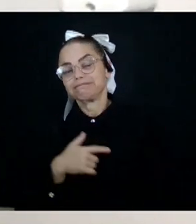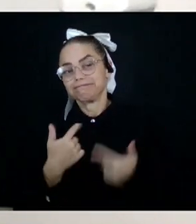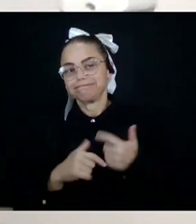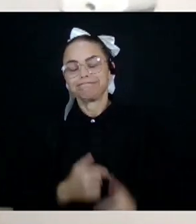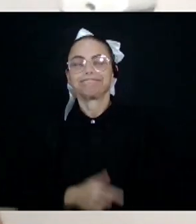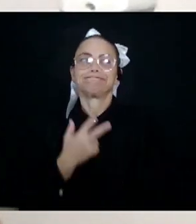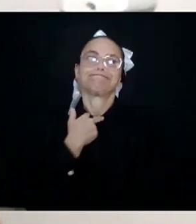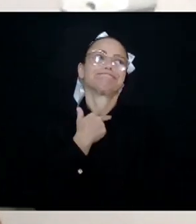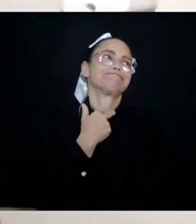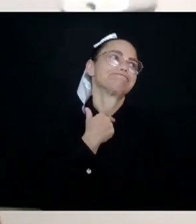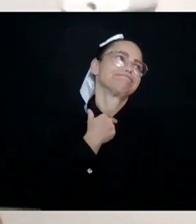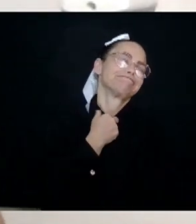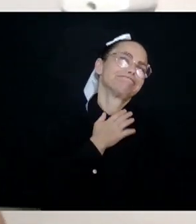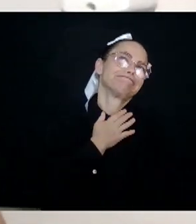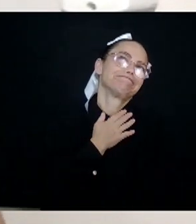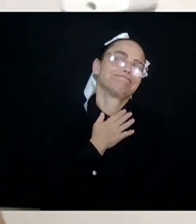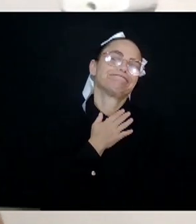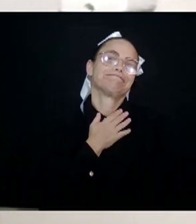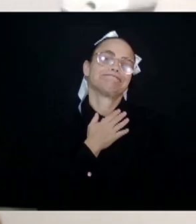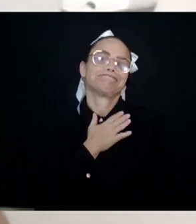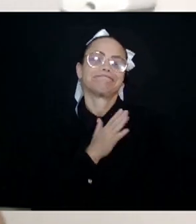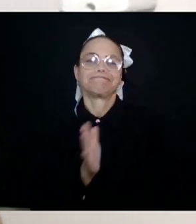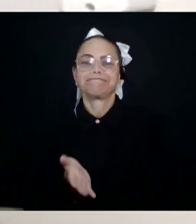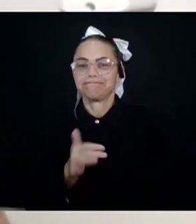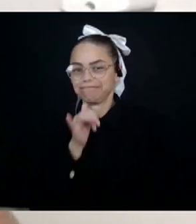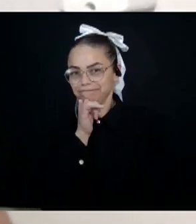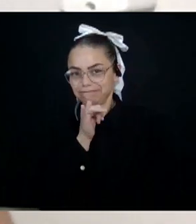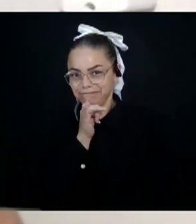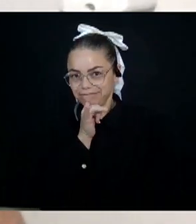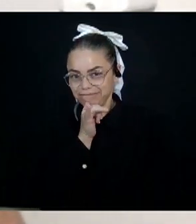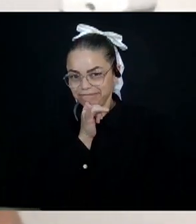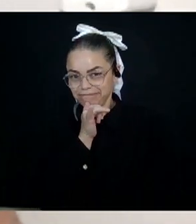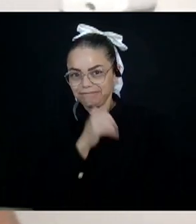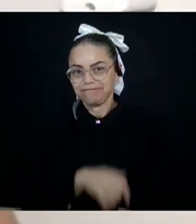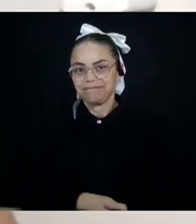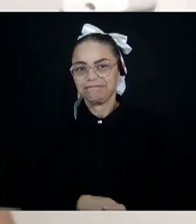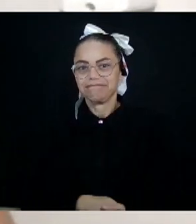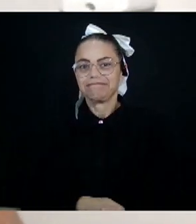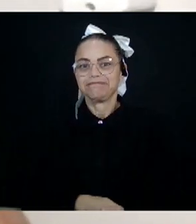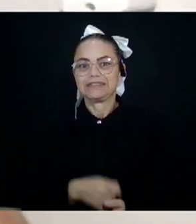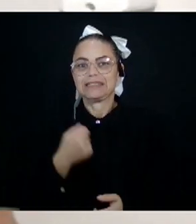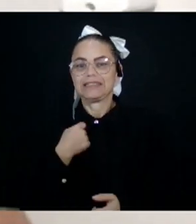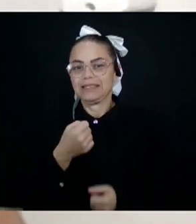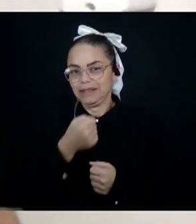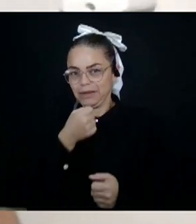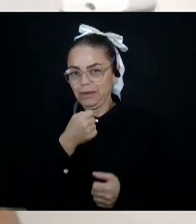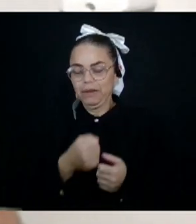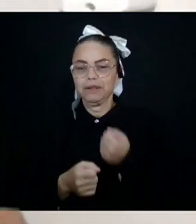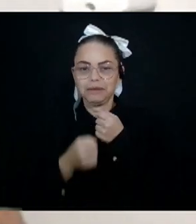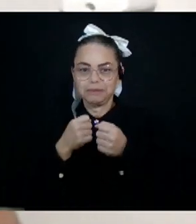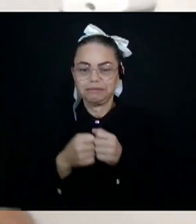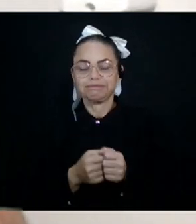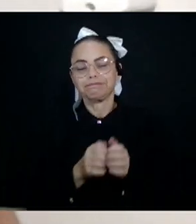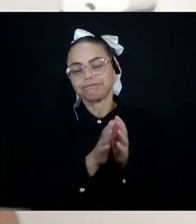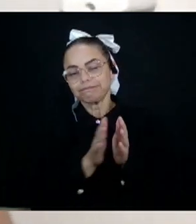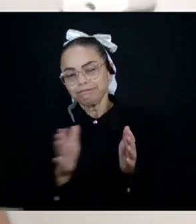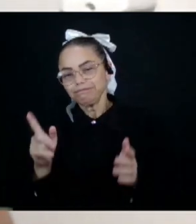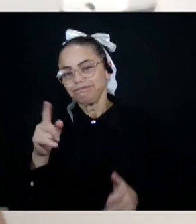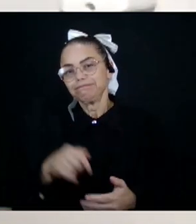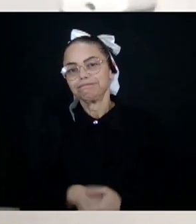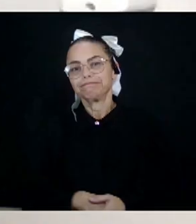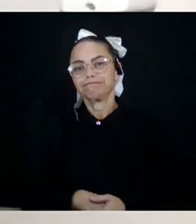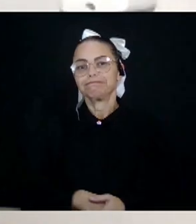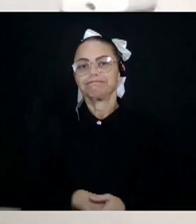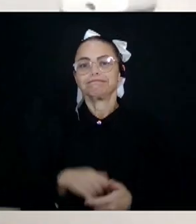posso fazer. Se eu tiver, por exemplo, numa press trip, né, que é viagem de imprensa, eu vou ter que fazer toda uma rotina que me é